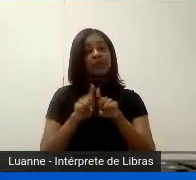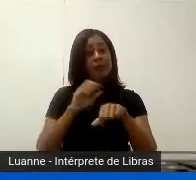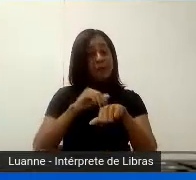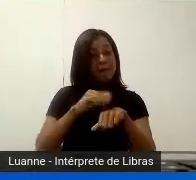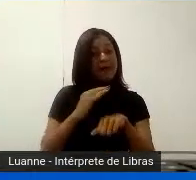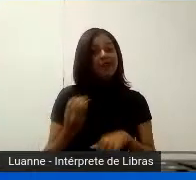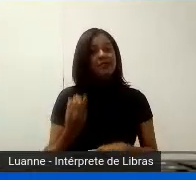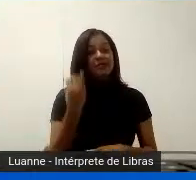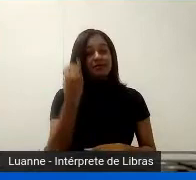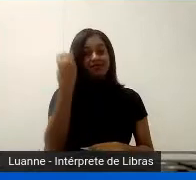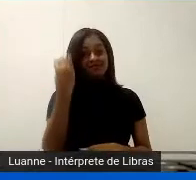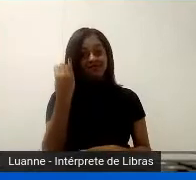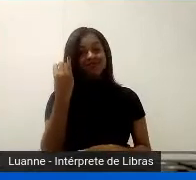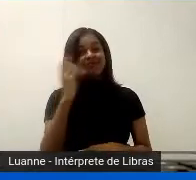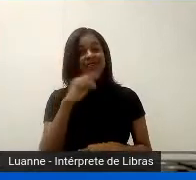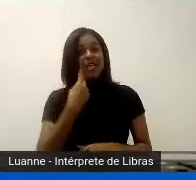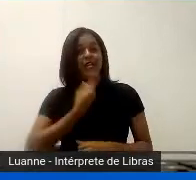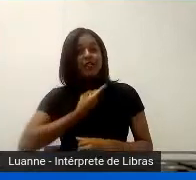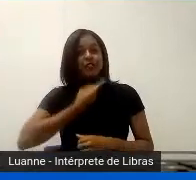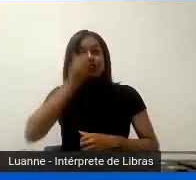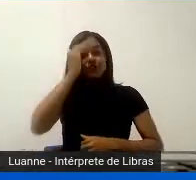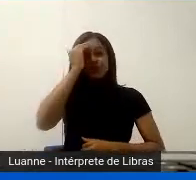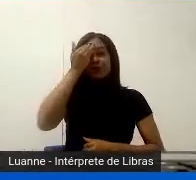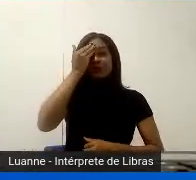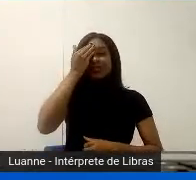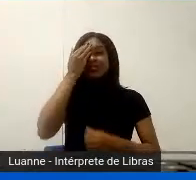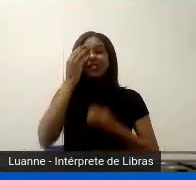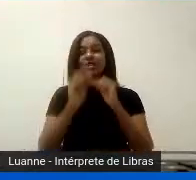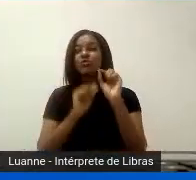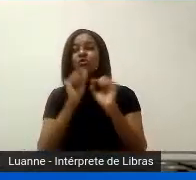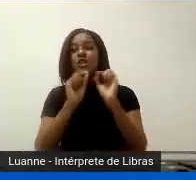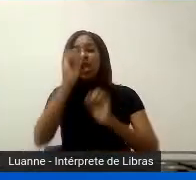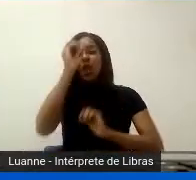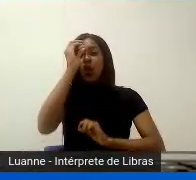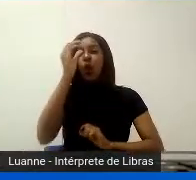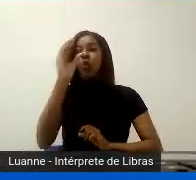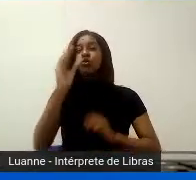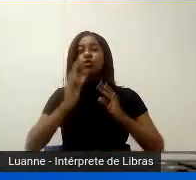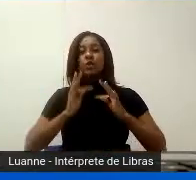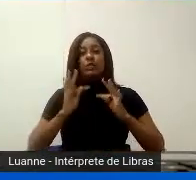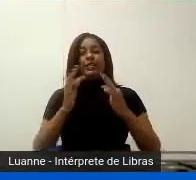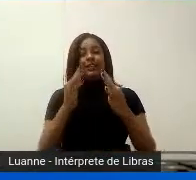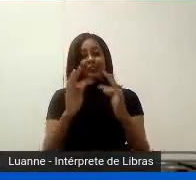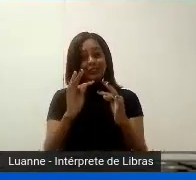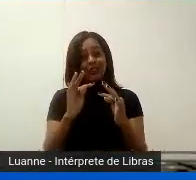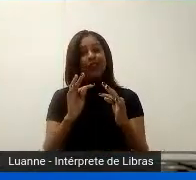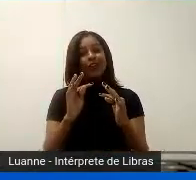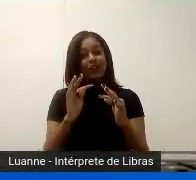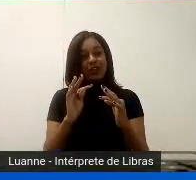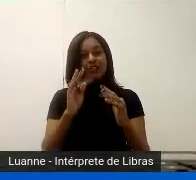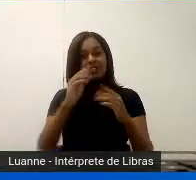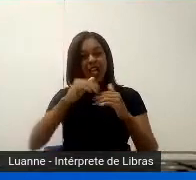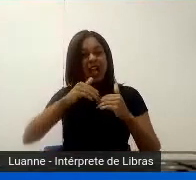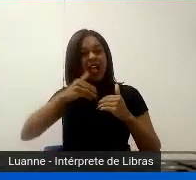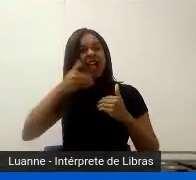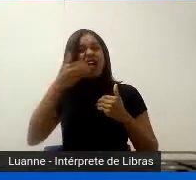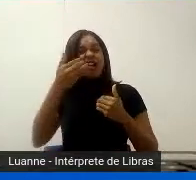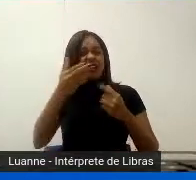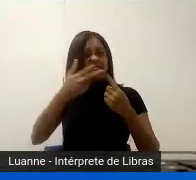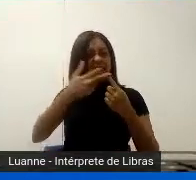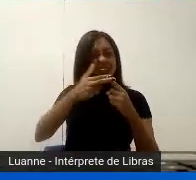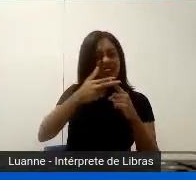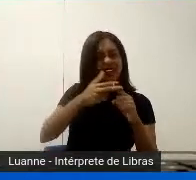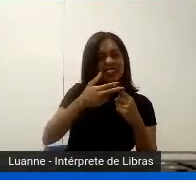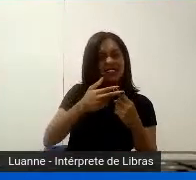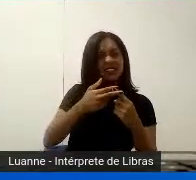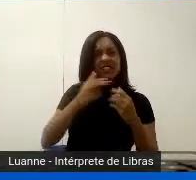a gente compreender um pouco essa cultura tecnológica que vai além apenas das Ferramentas além da sua da